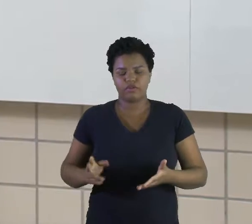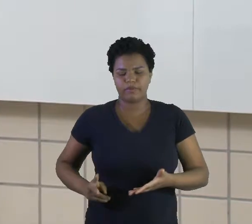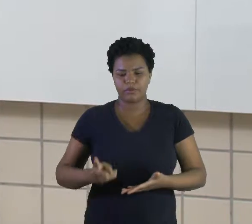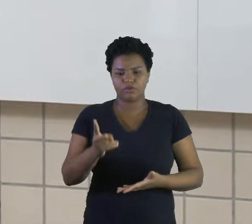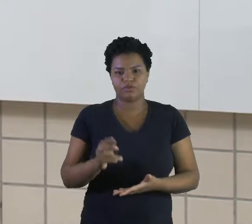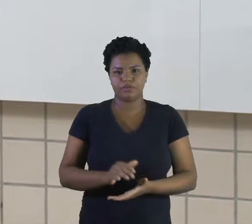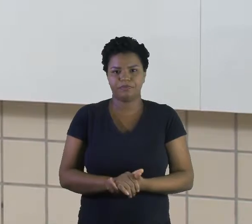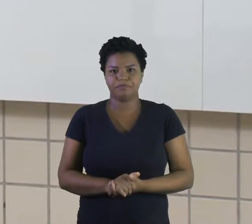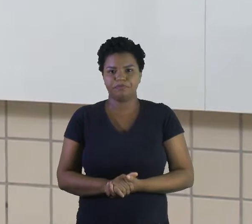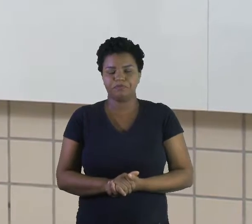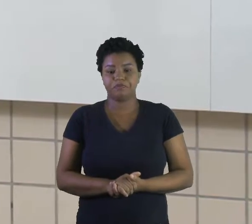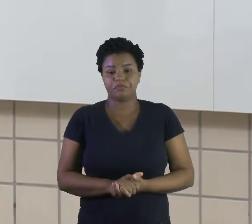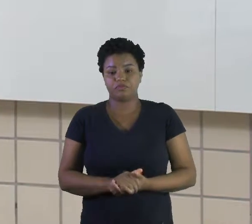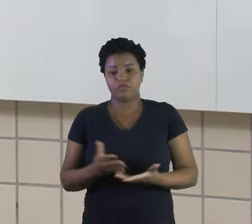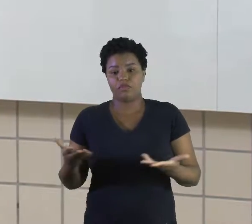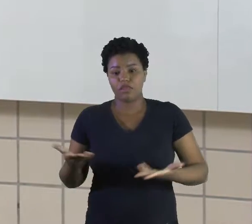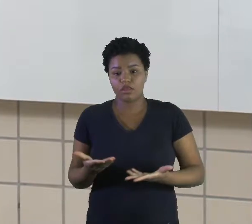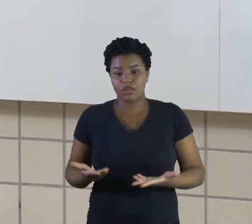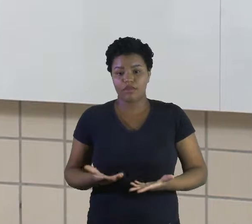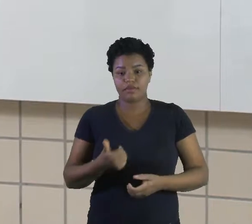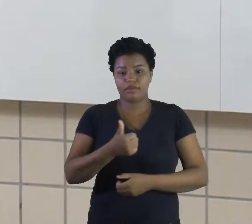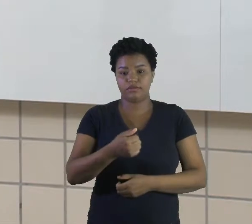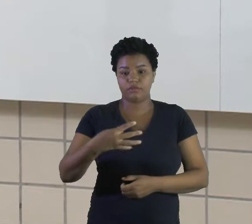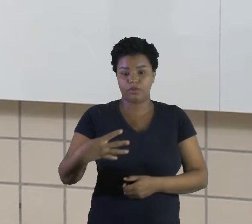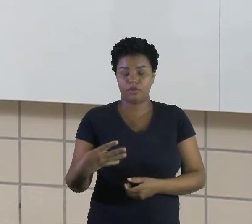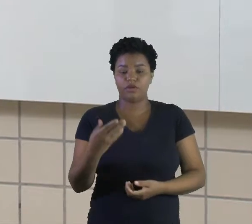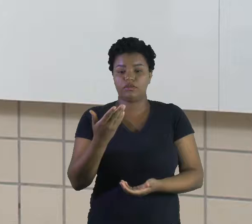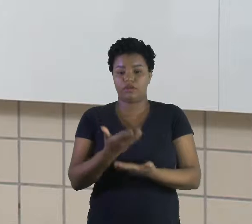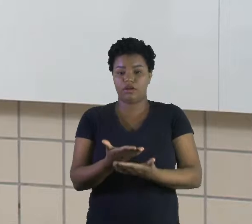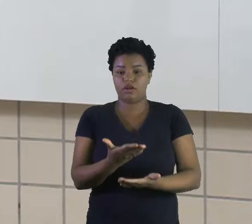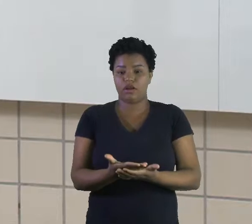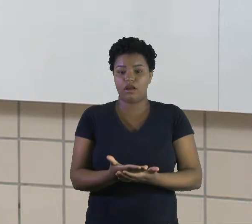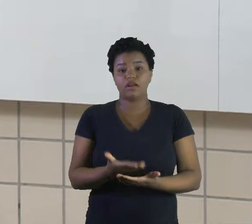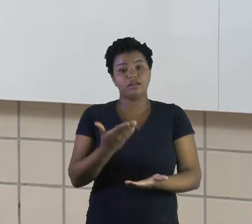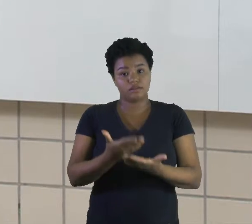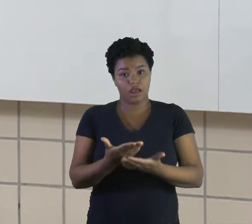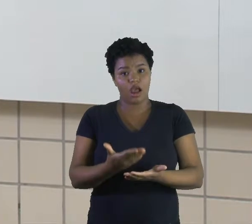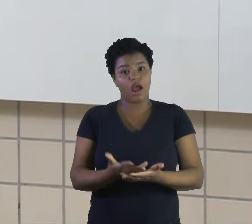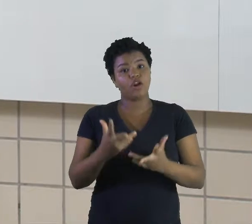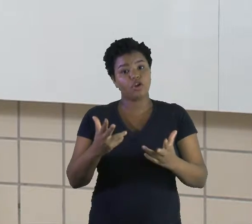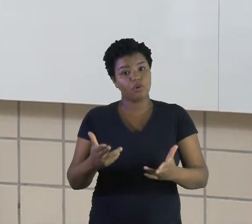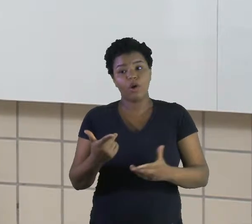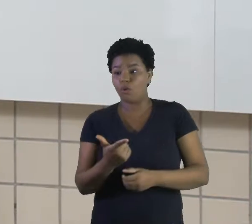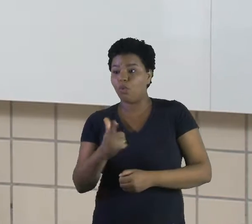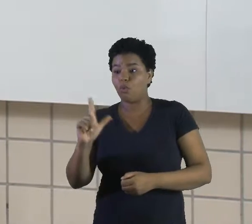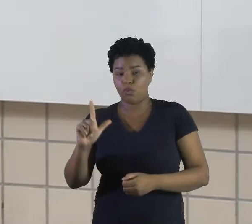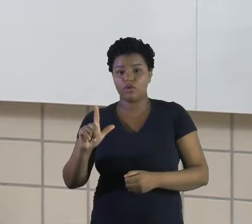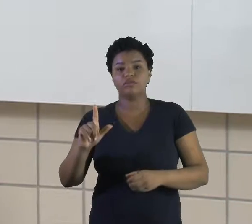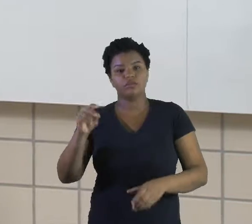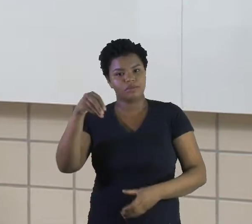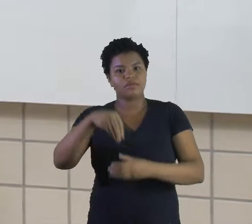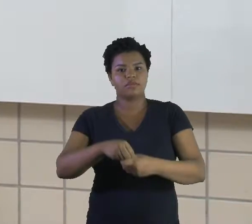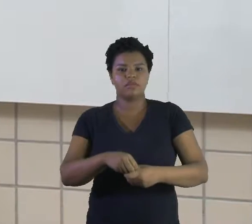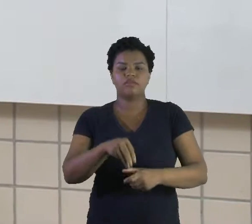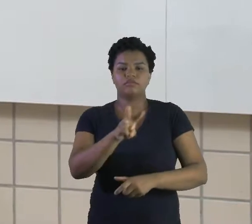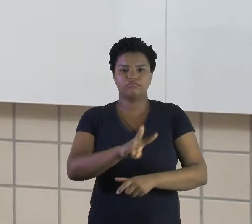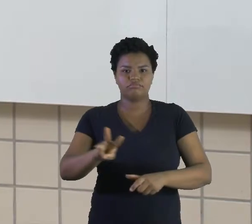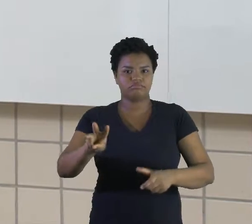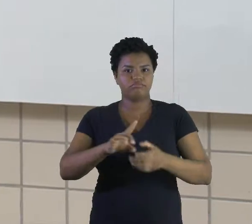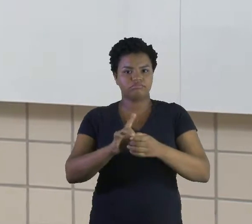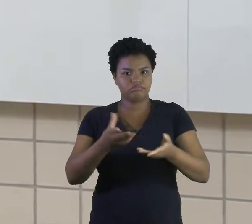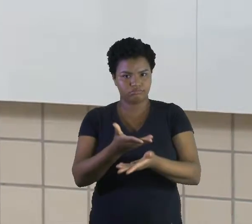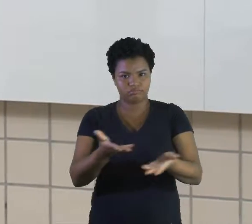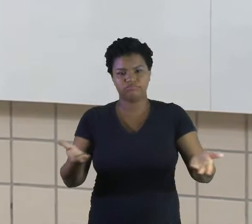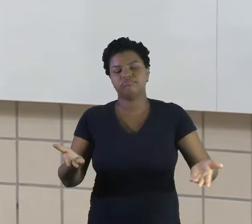aula, e essa aula de hoje, assim como as demais, estão disponíveis na plataforma Palmas Homeschool.